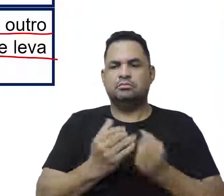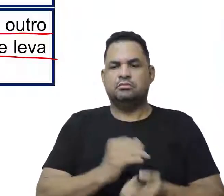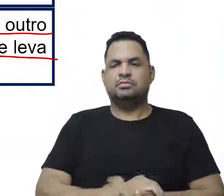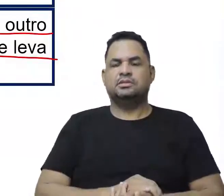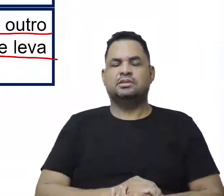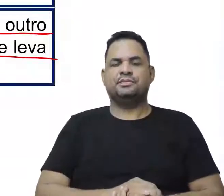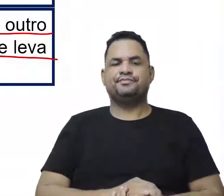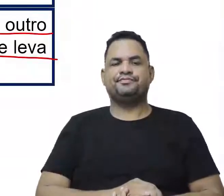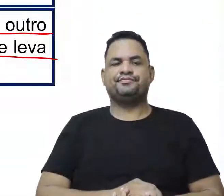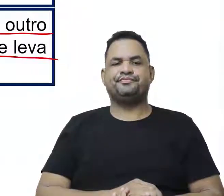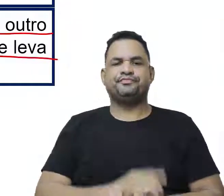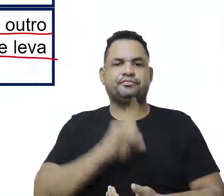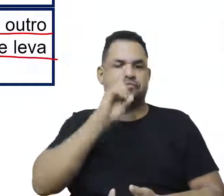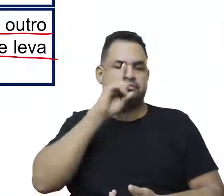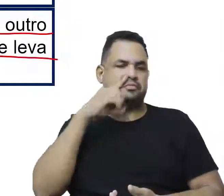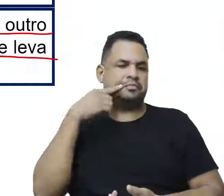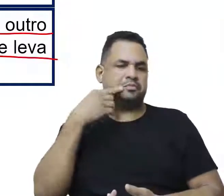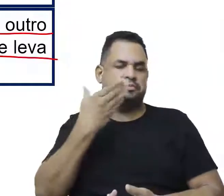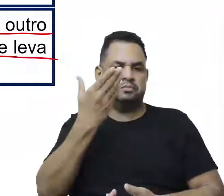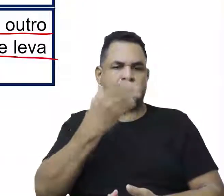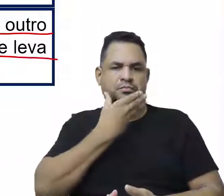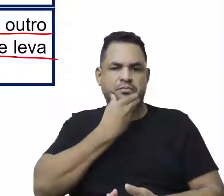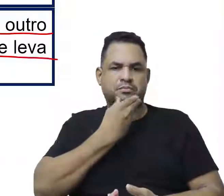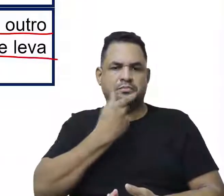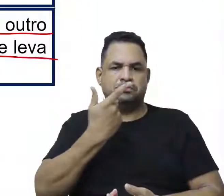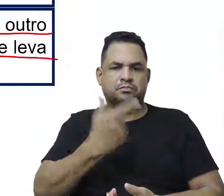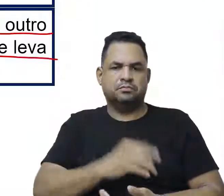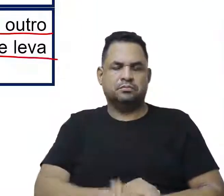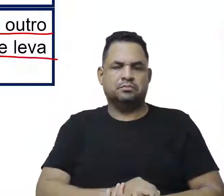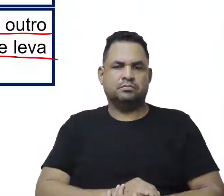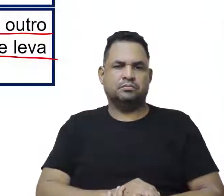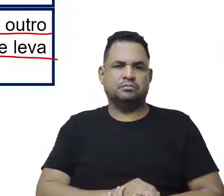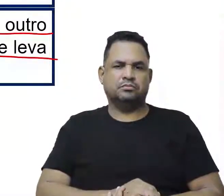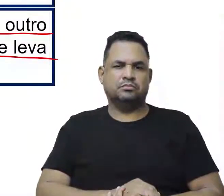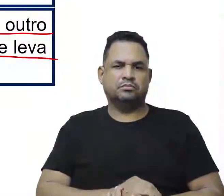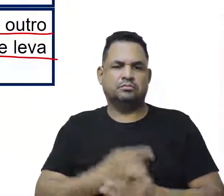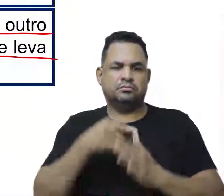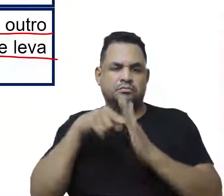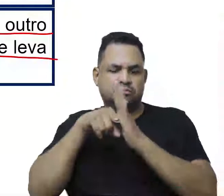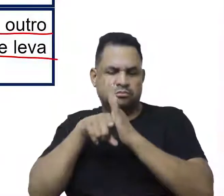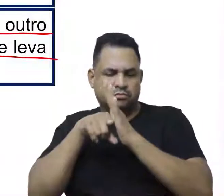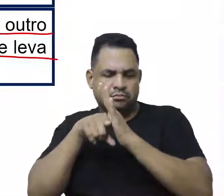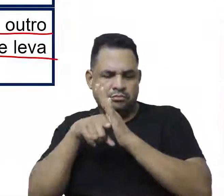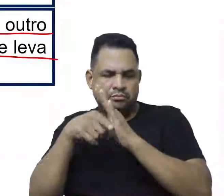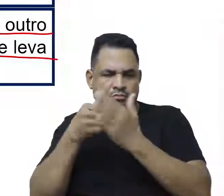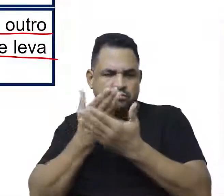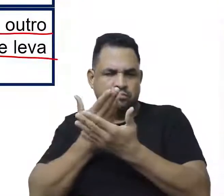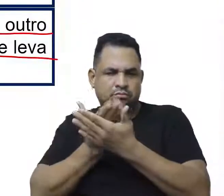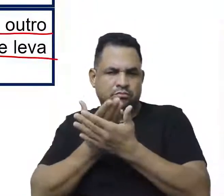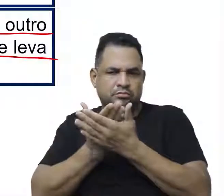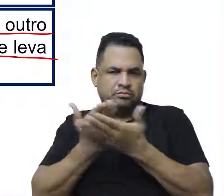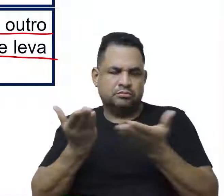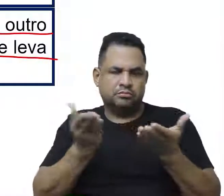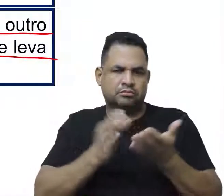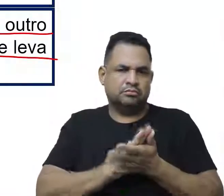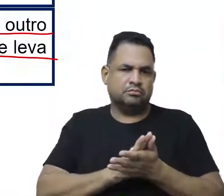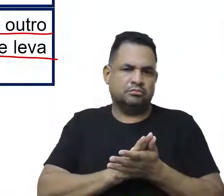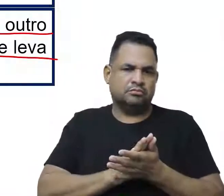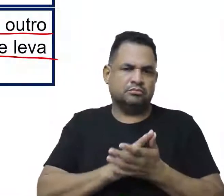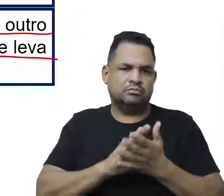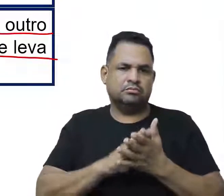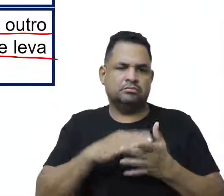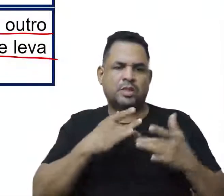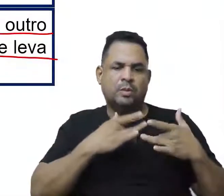sociedades odor km ele é um dos estudos dele né foi a questão